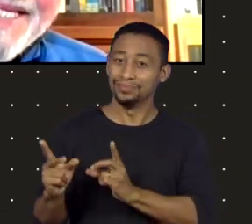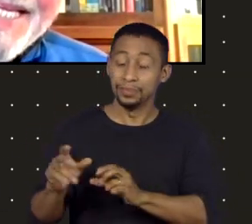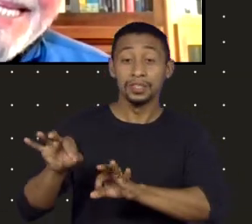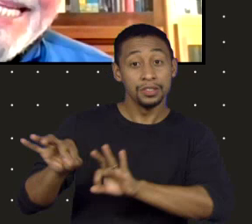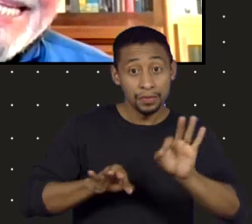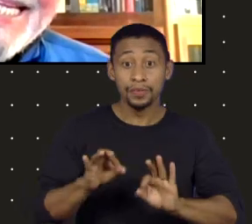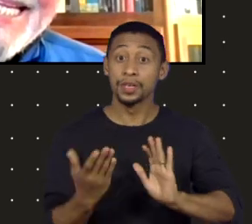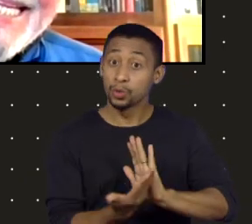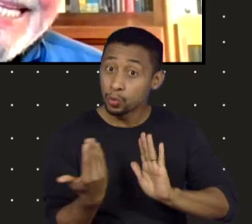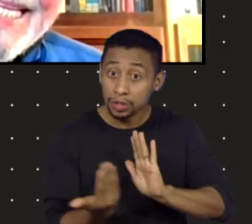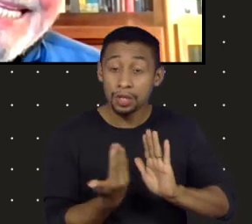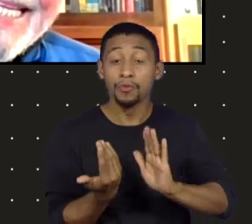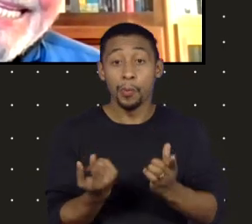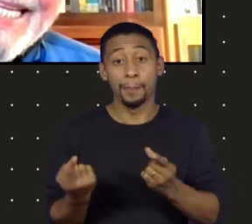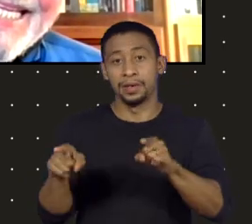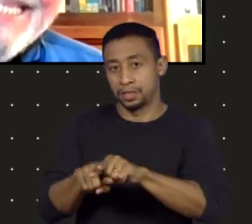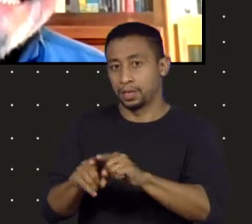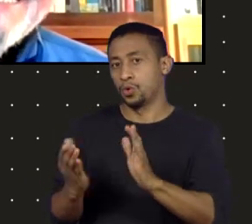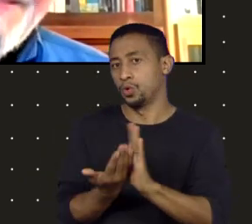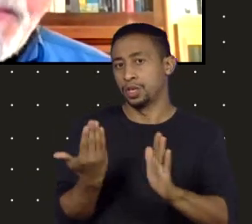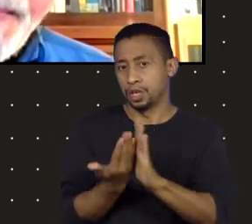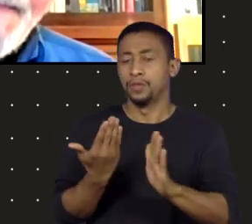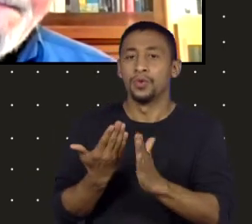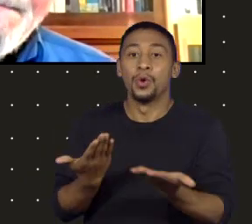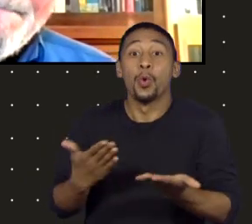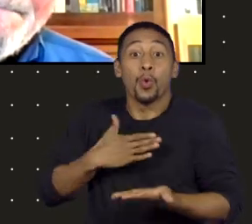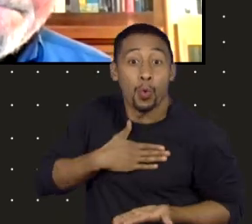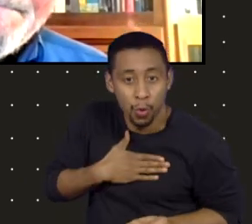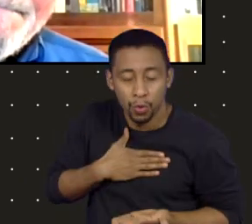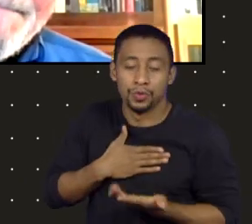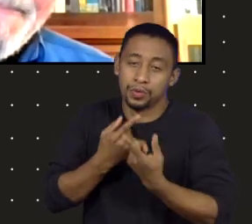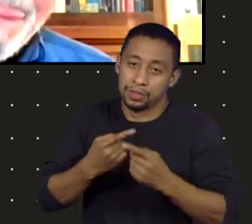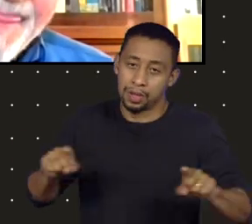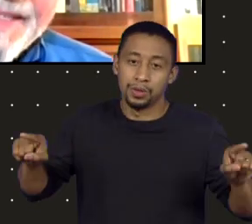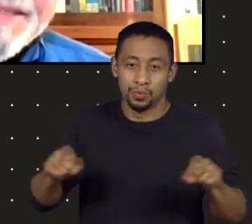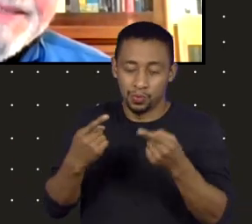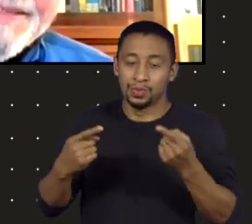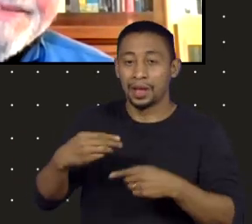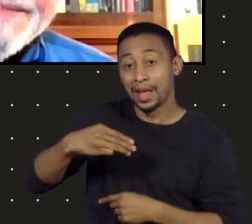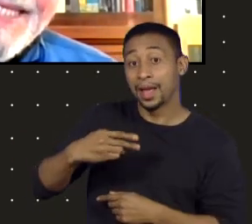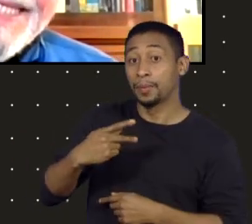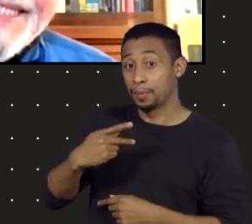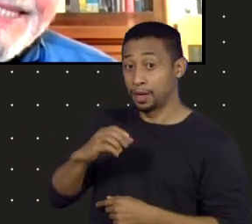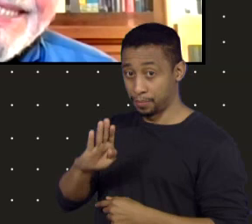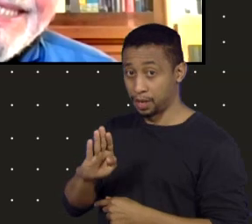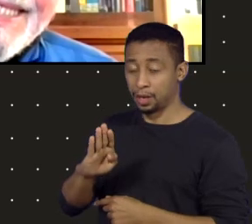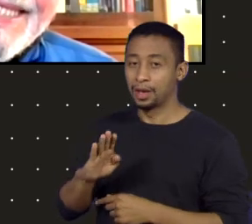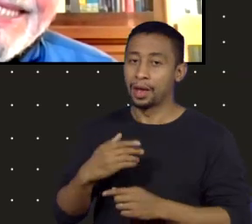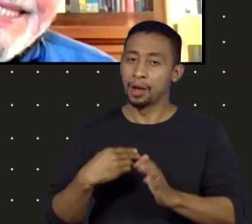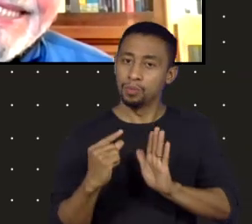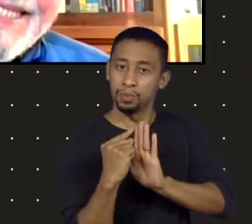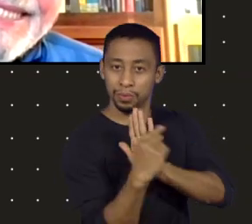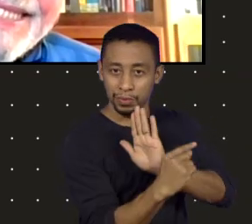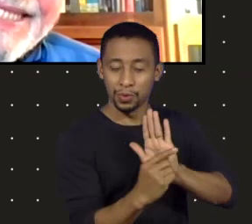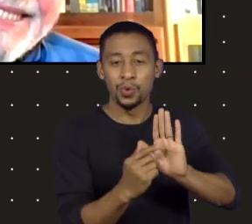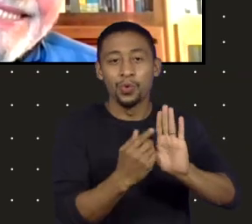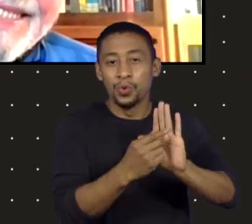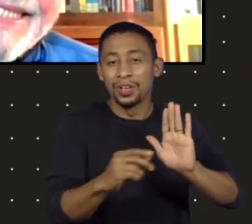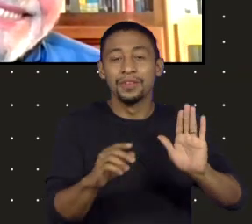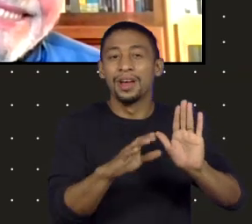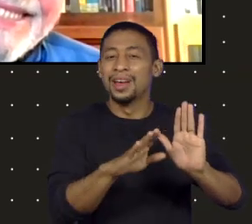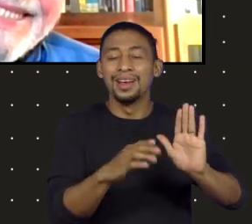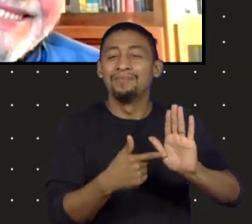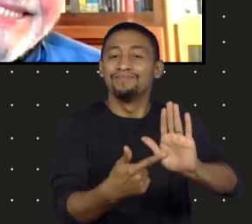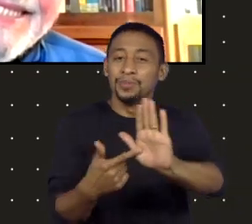comigo, fizemos um livro em parceria chamado Rostos e Gostos da Música Popular Brasileira. Eu intitulei de livro de texto-exposição.